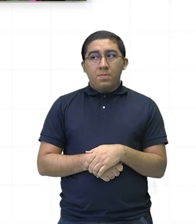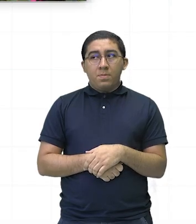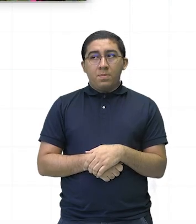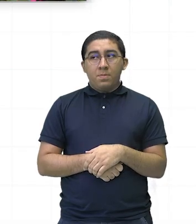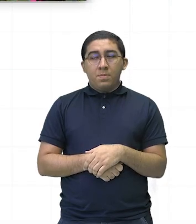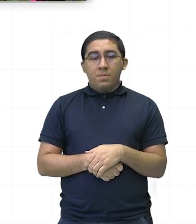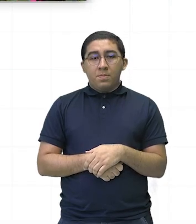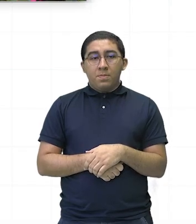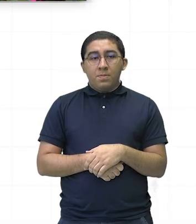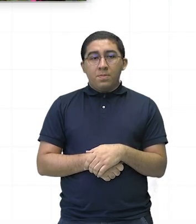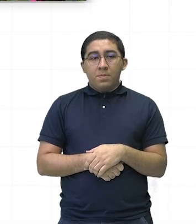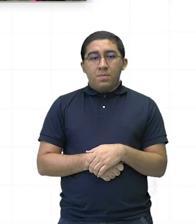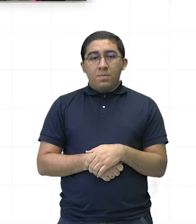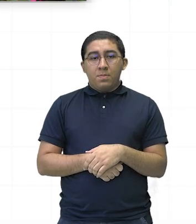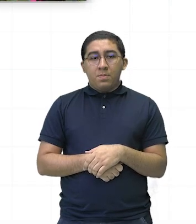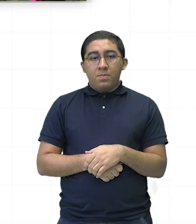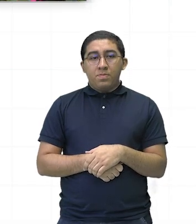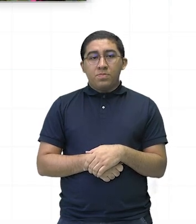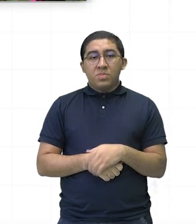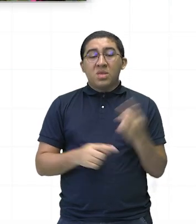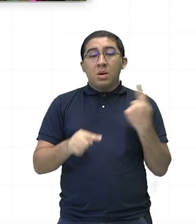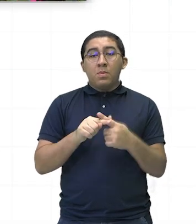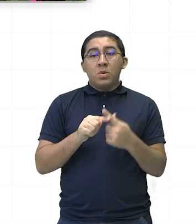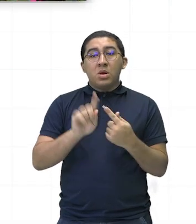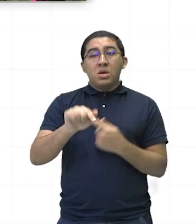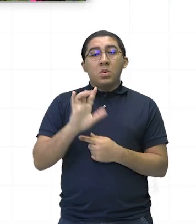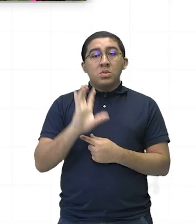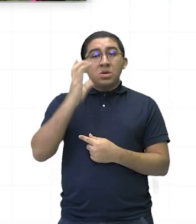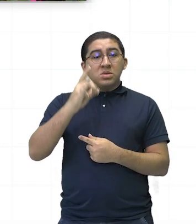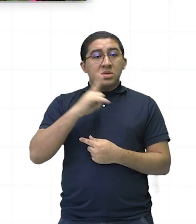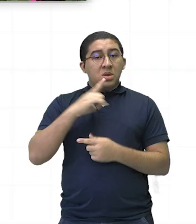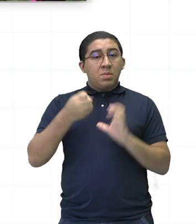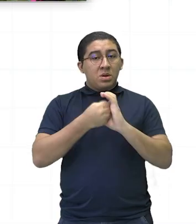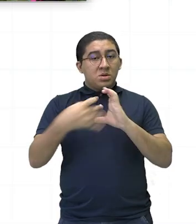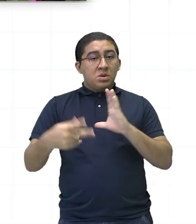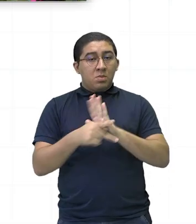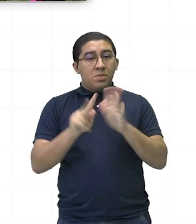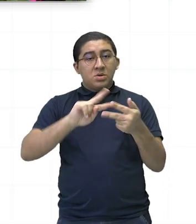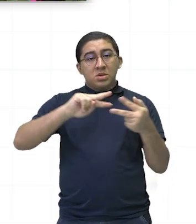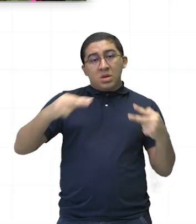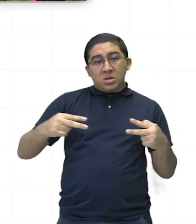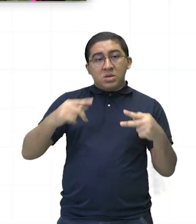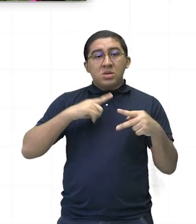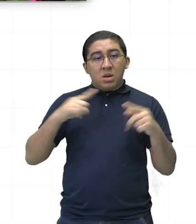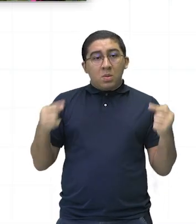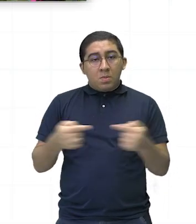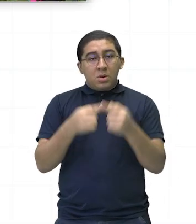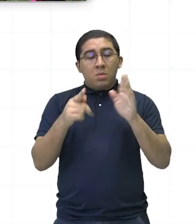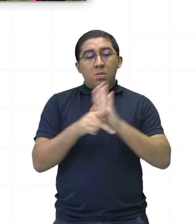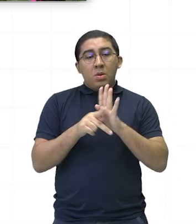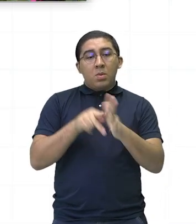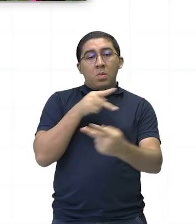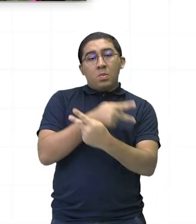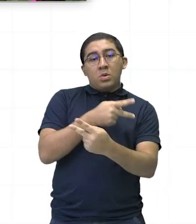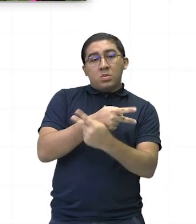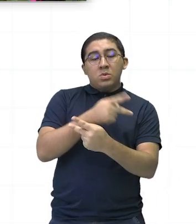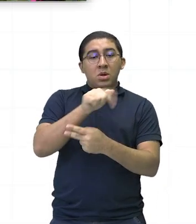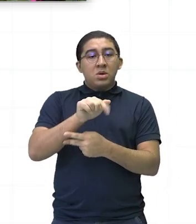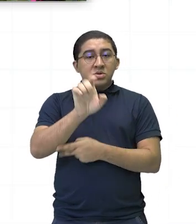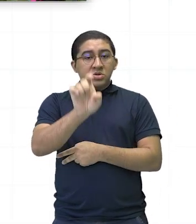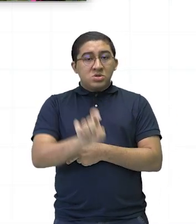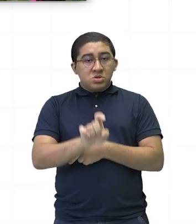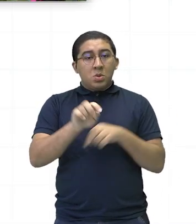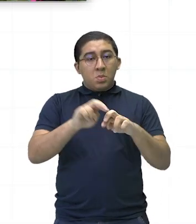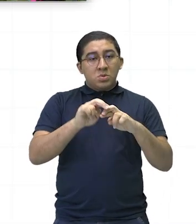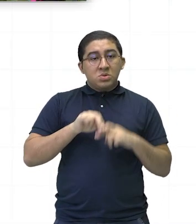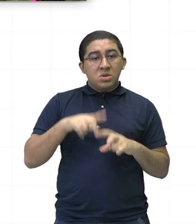Então, qual é a causa do daltonismo? Bem, ele tem uma causa genética que está ligada ao cromossomo X. Por isso, o